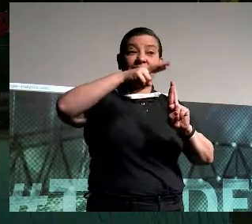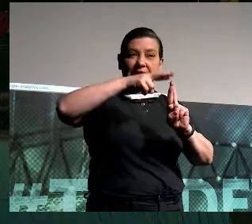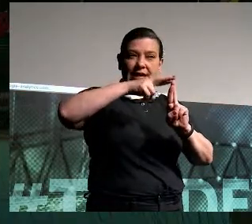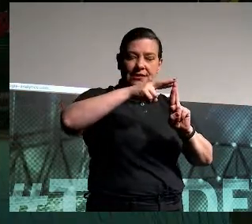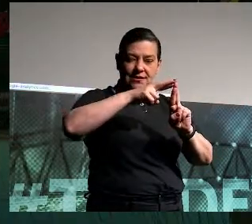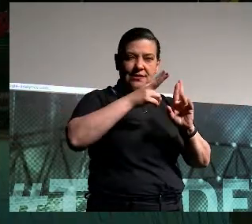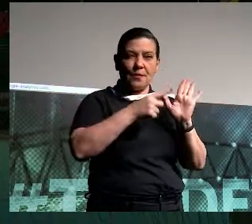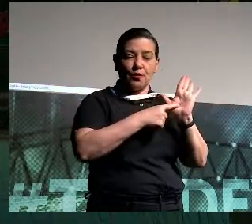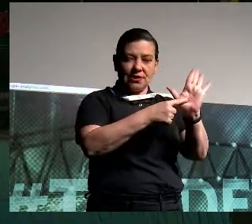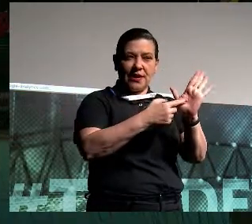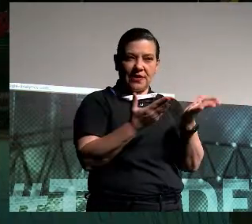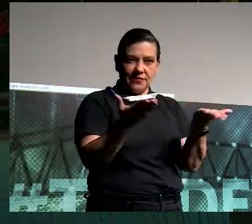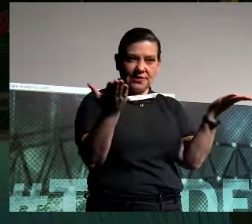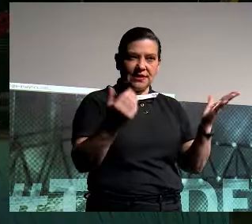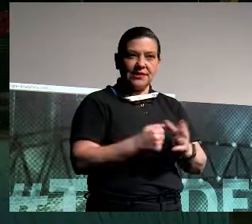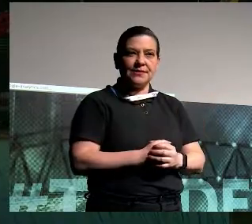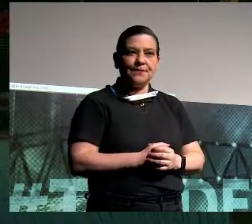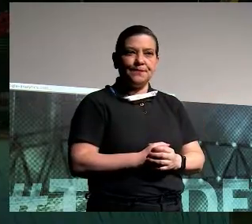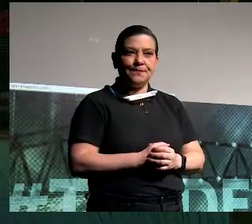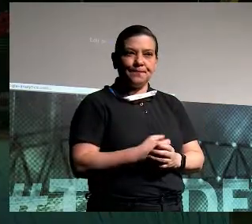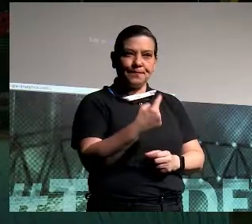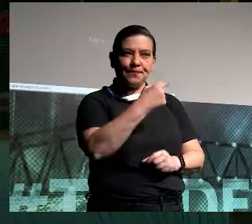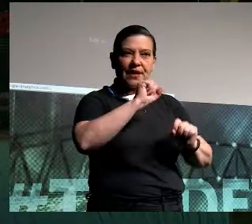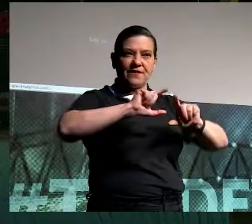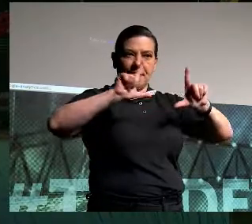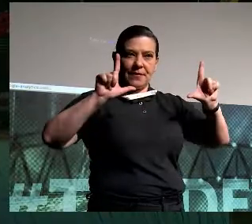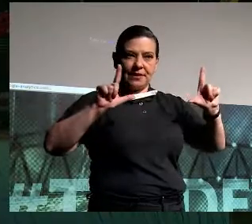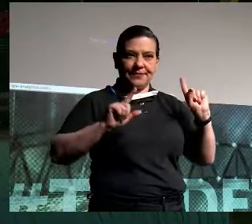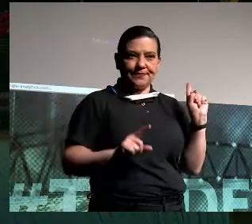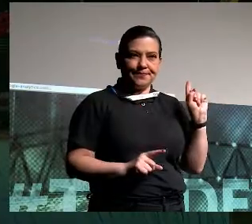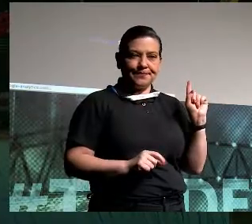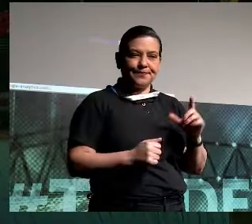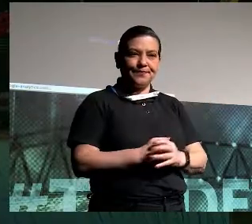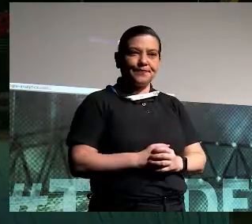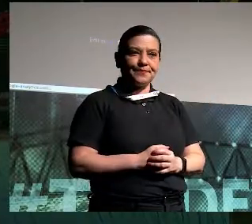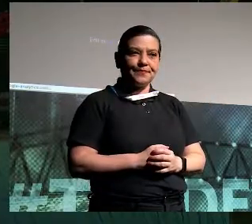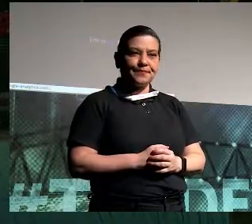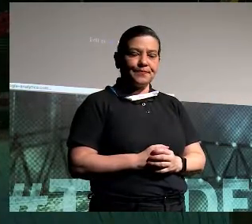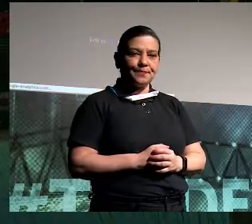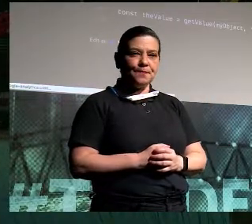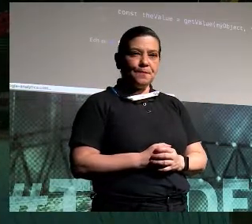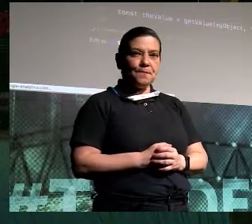aqui. Vamos lá, vai abrir o nosso querido iframe aqui.